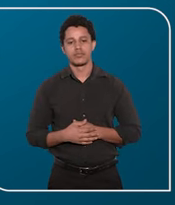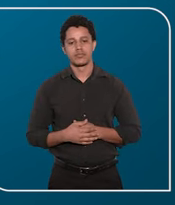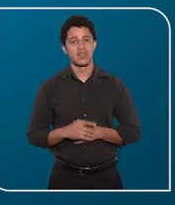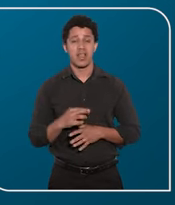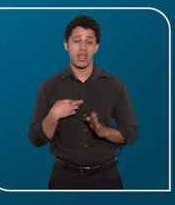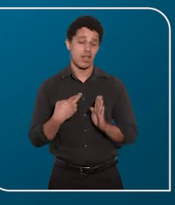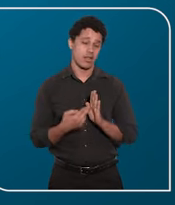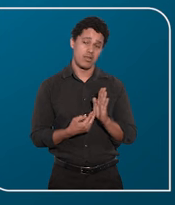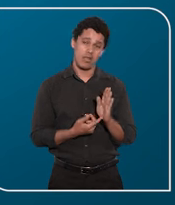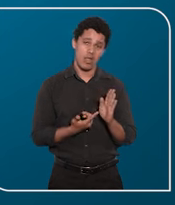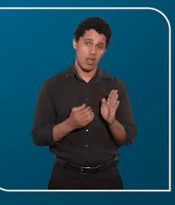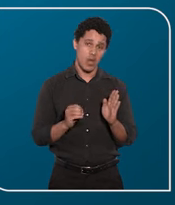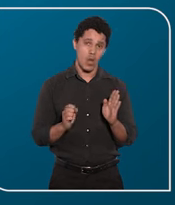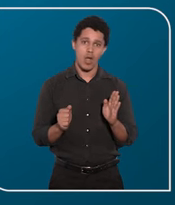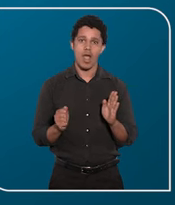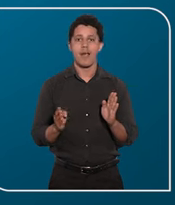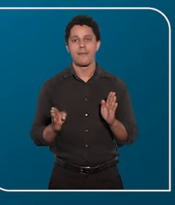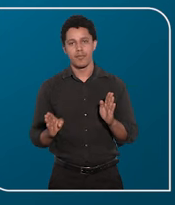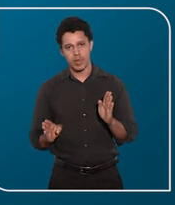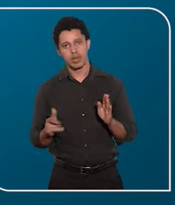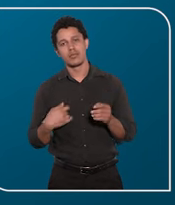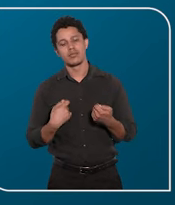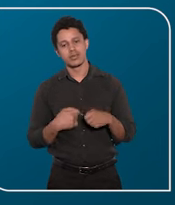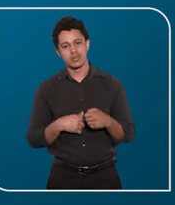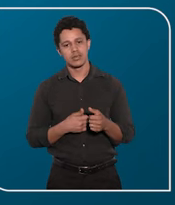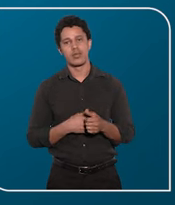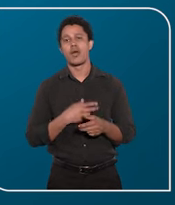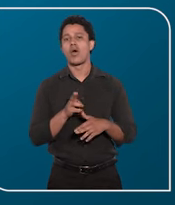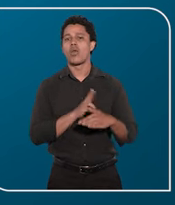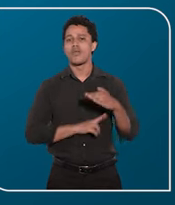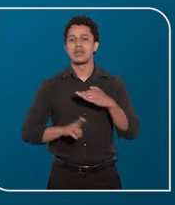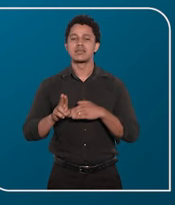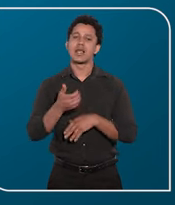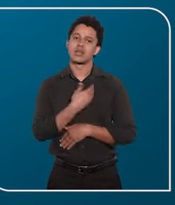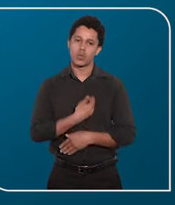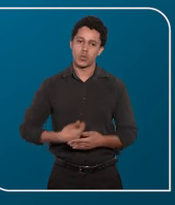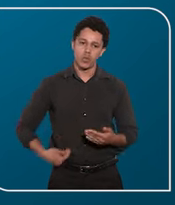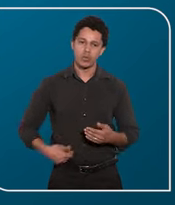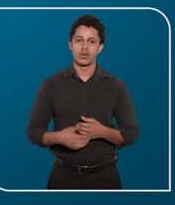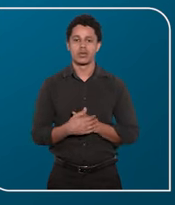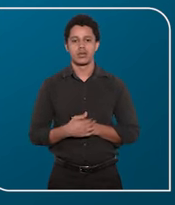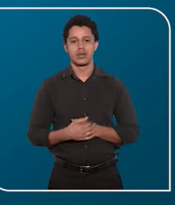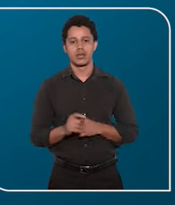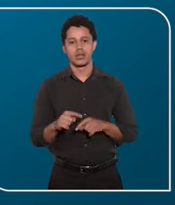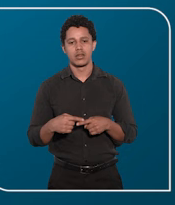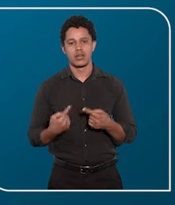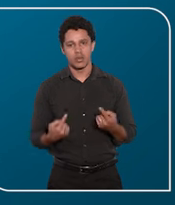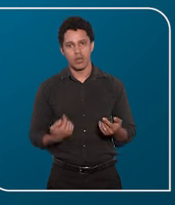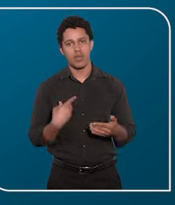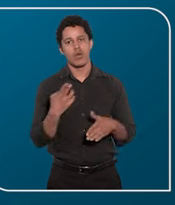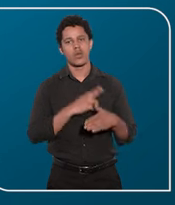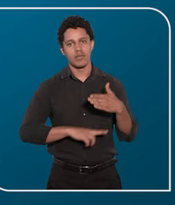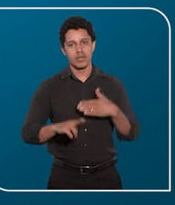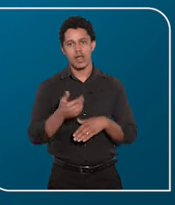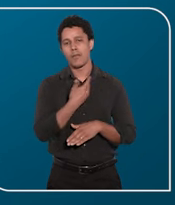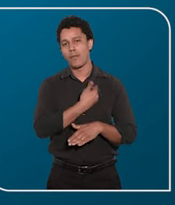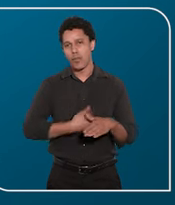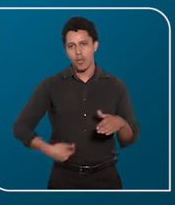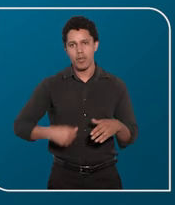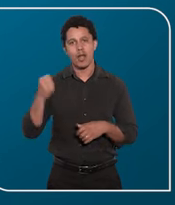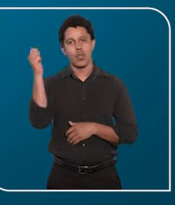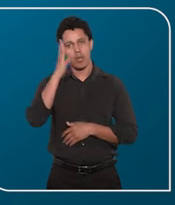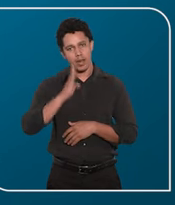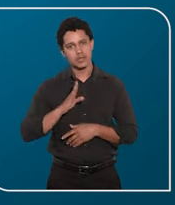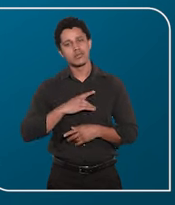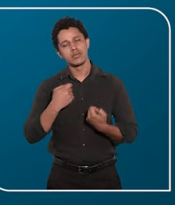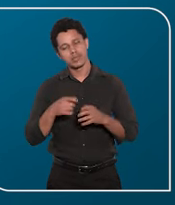OAB, tem que passar por uma universidade pública, ou seja, a universidade pública no Brasil vai ter que atestar, vai